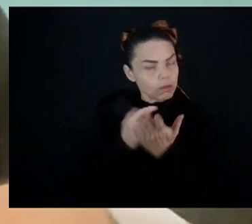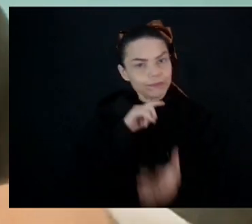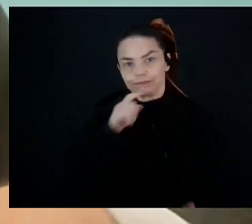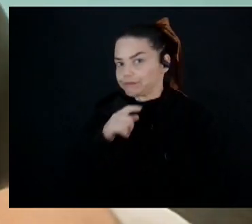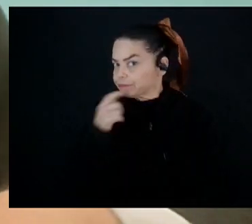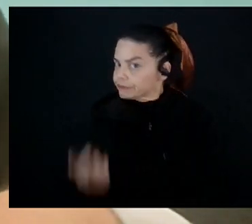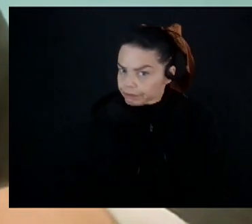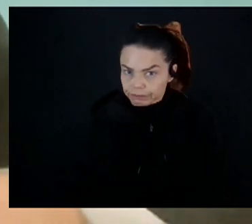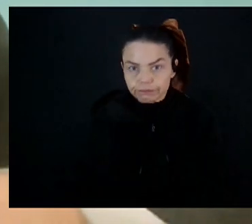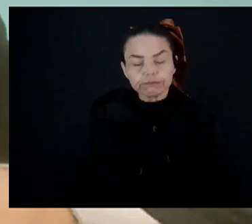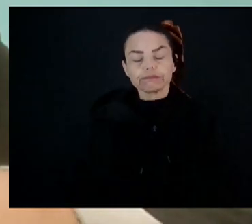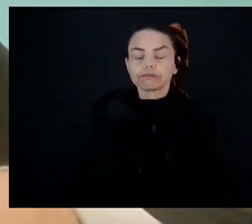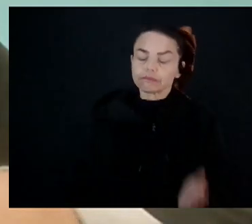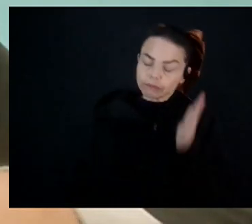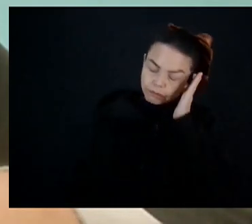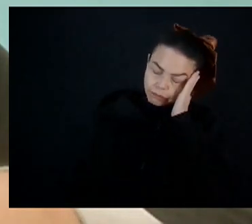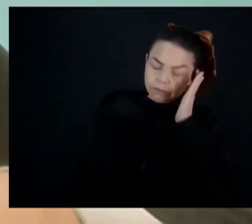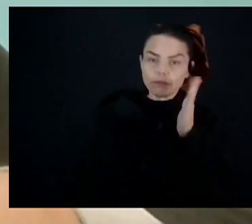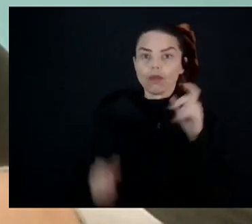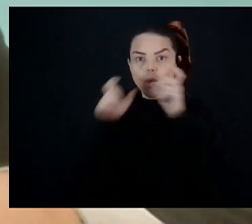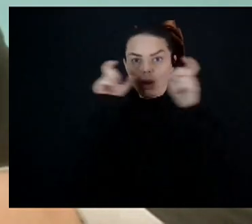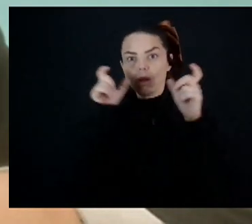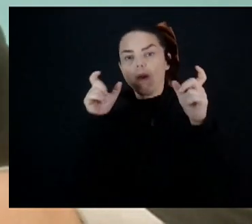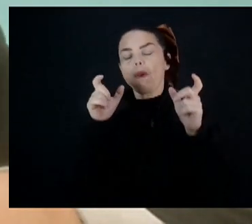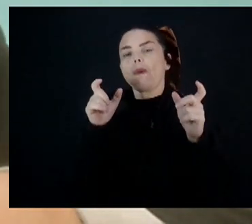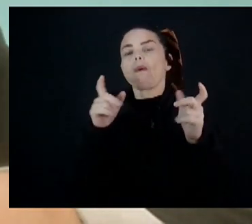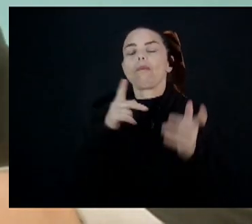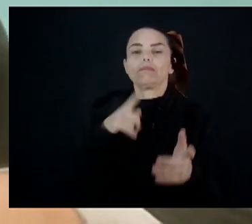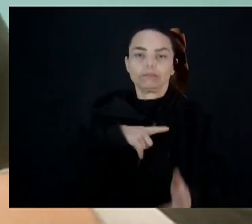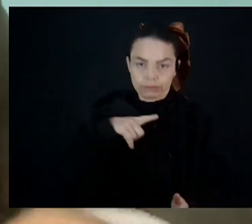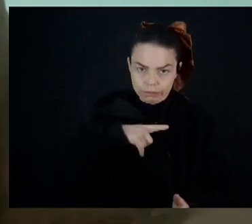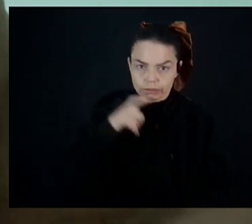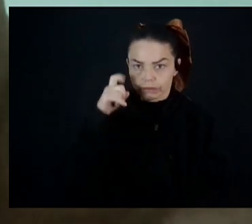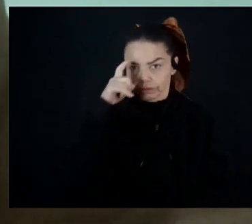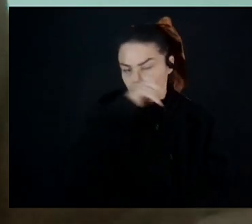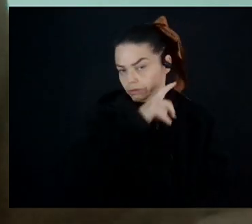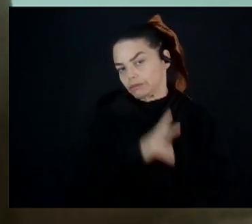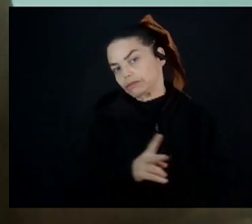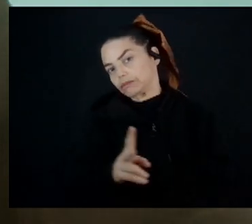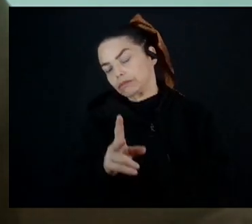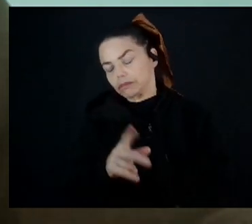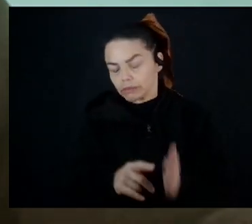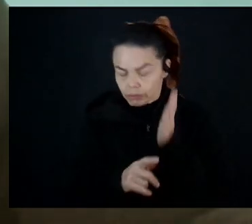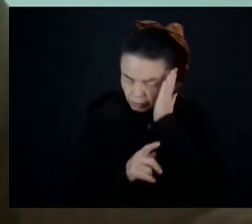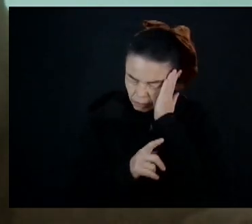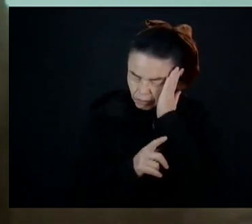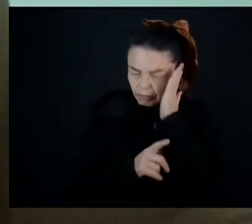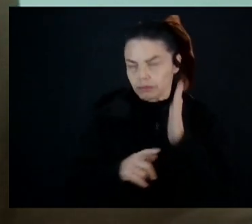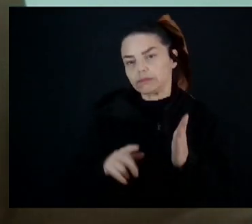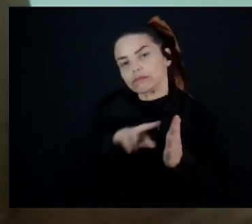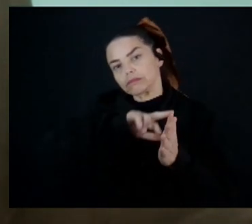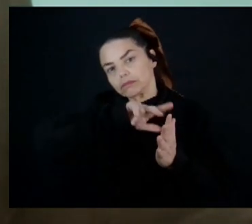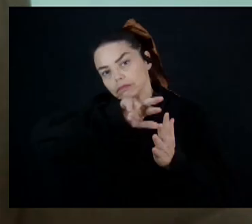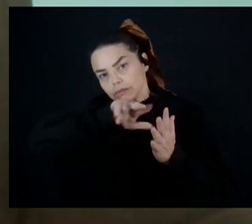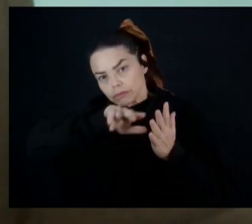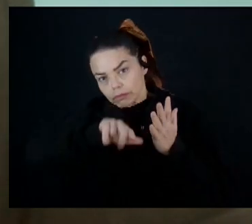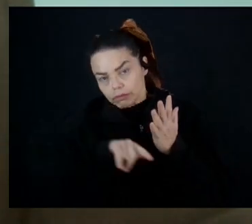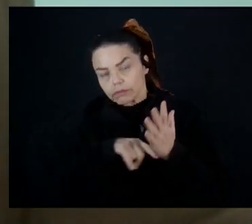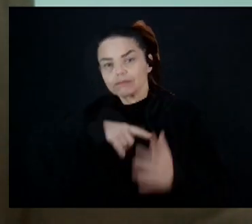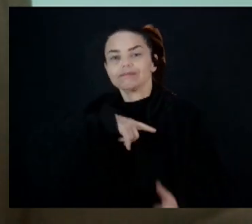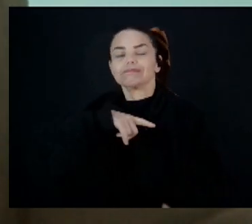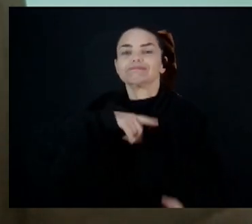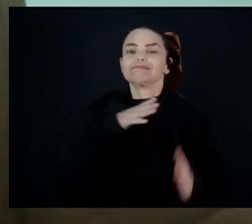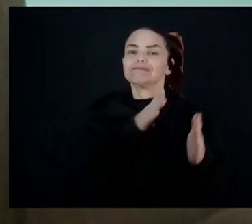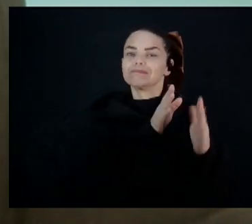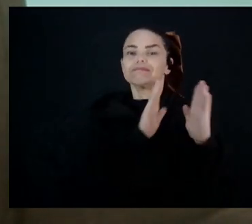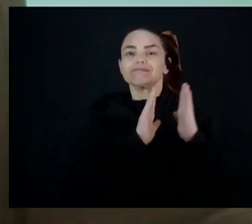explorou, aqueles que despertam e realmente têm dificuldade em continuar aí a dormir, só que entremeado a isso tudo, tem momentos que eu posso fazer um